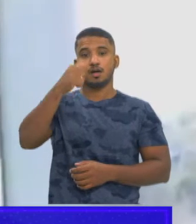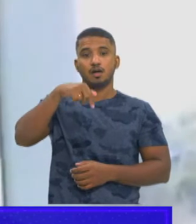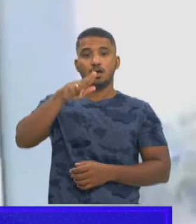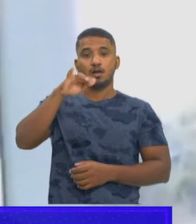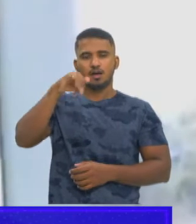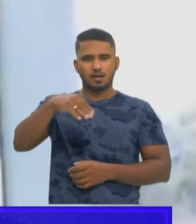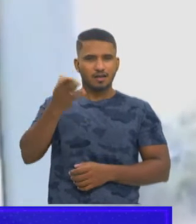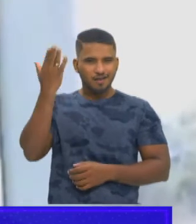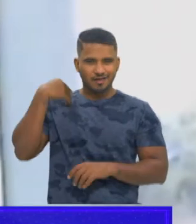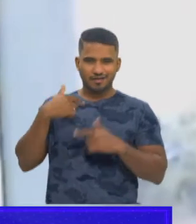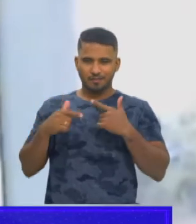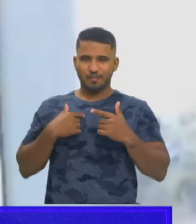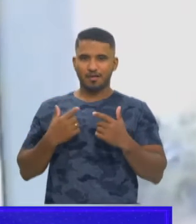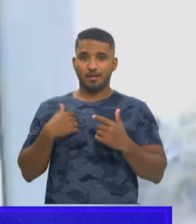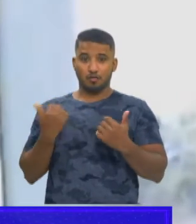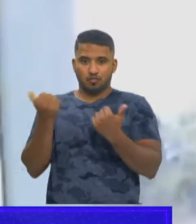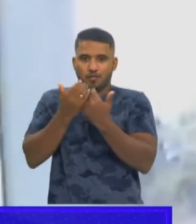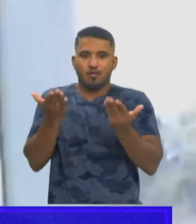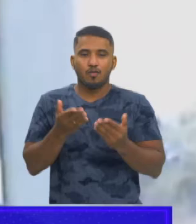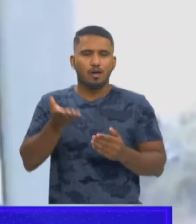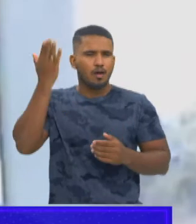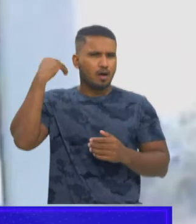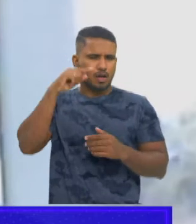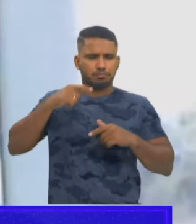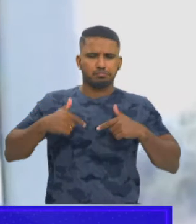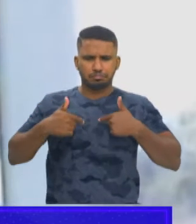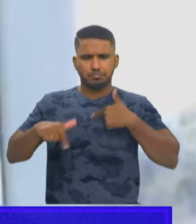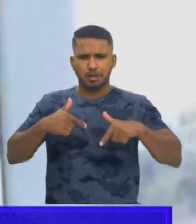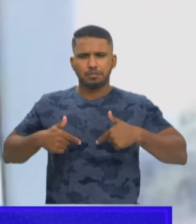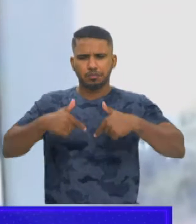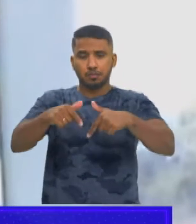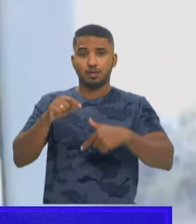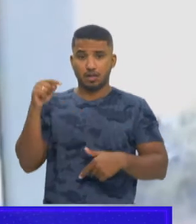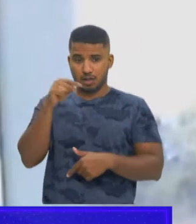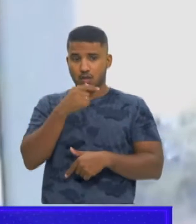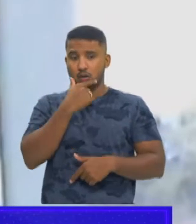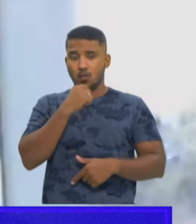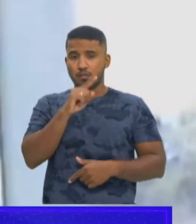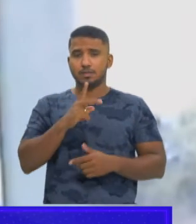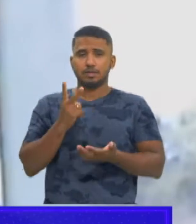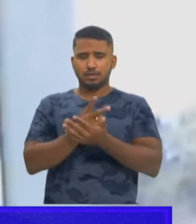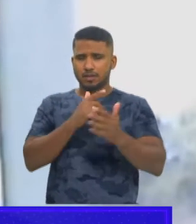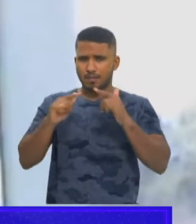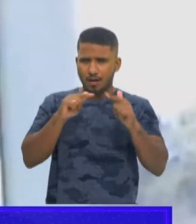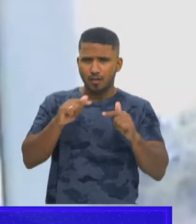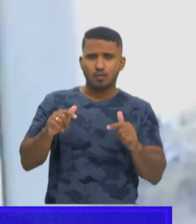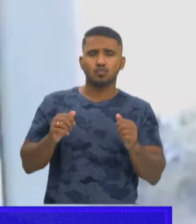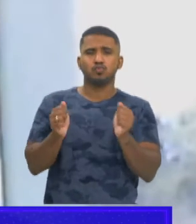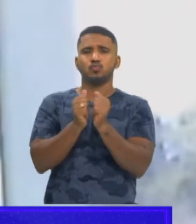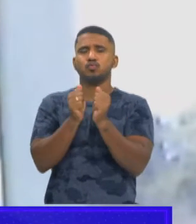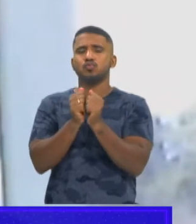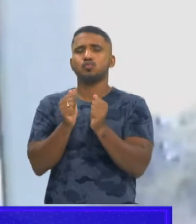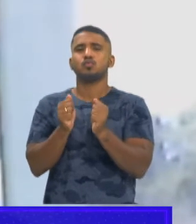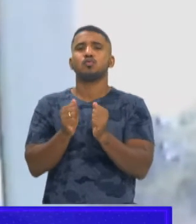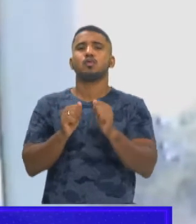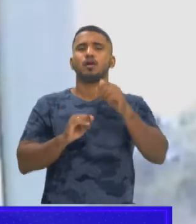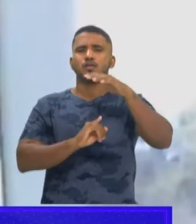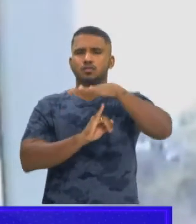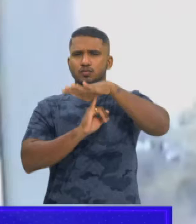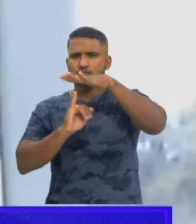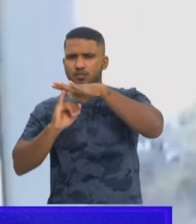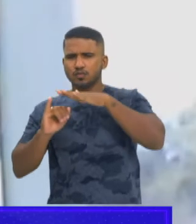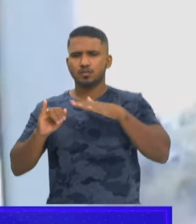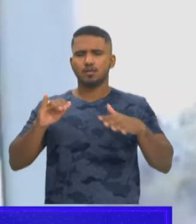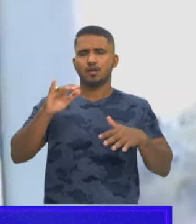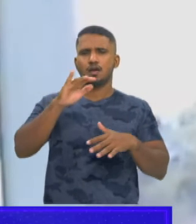Exatamente, Chico. A gestão do Dr. Joaquim Santana, que antecedeu a minha, foi uma gestão bastante